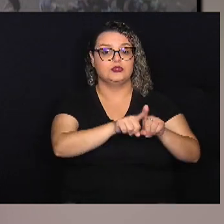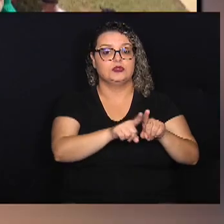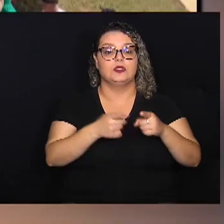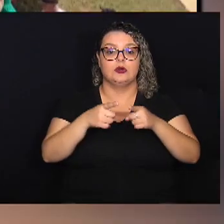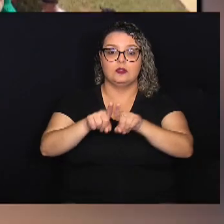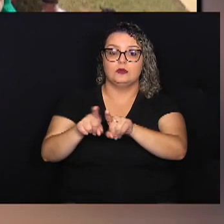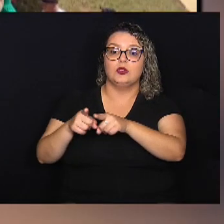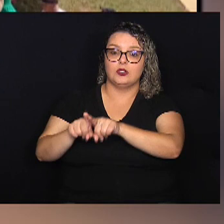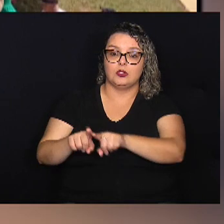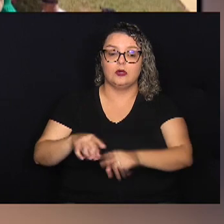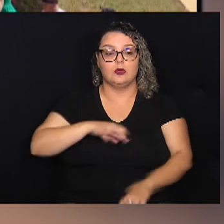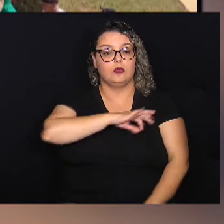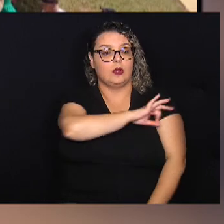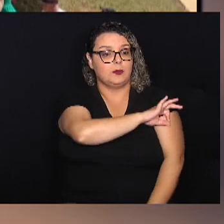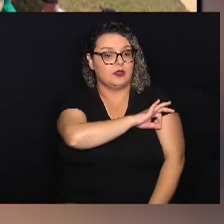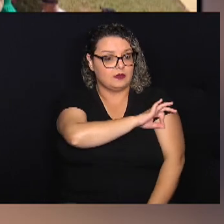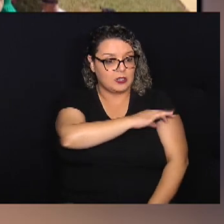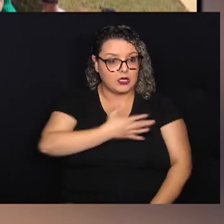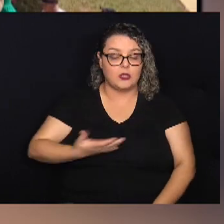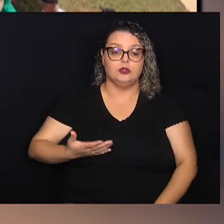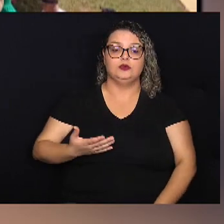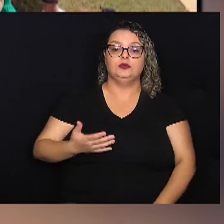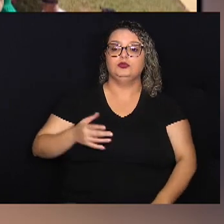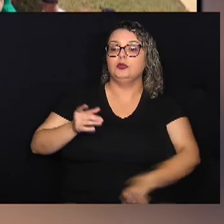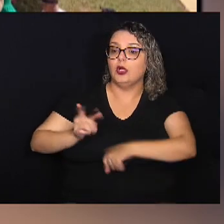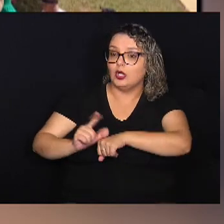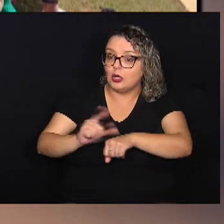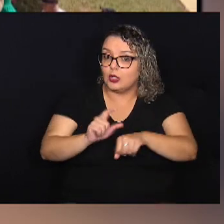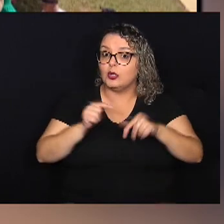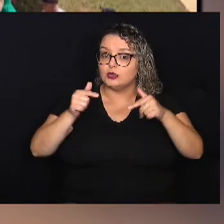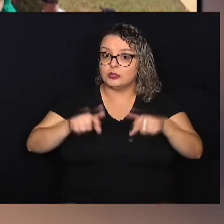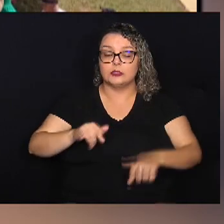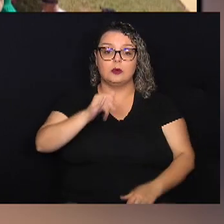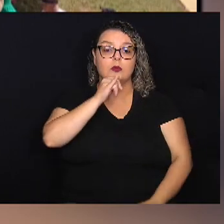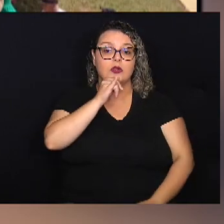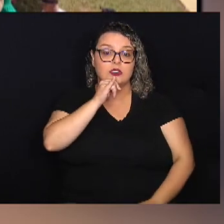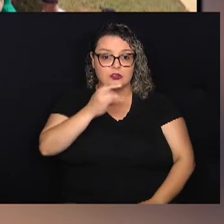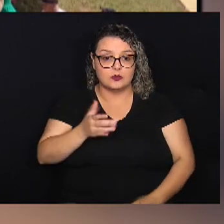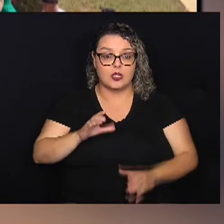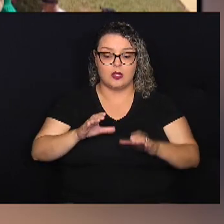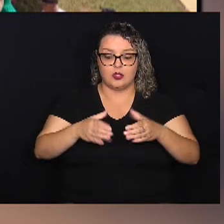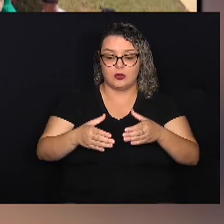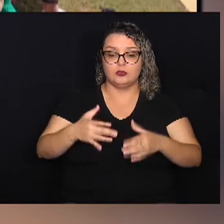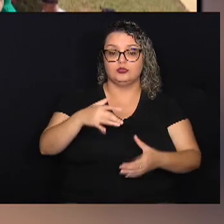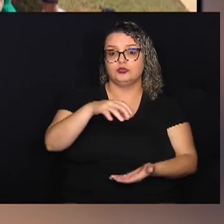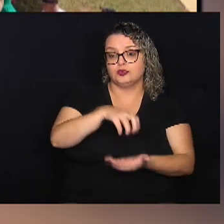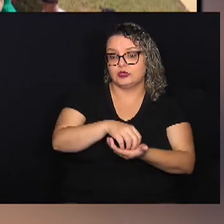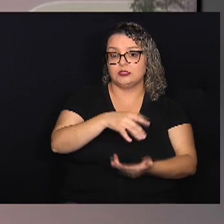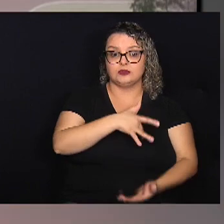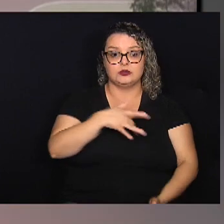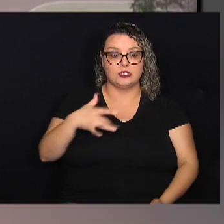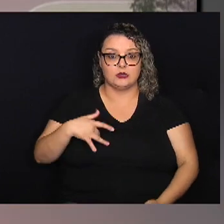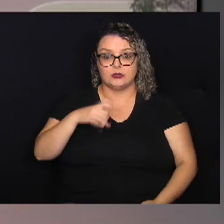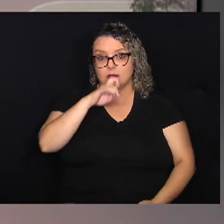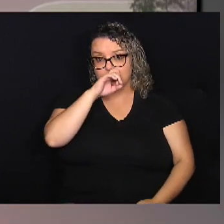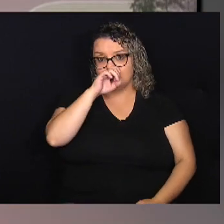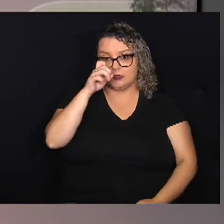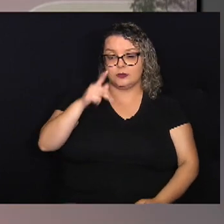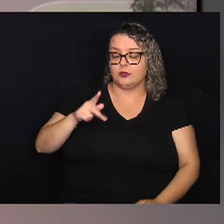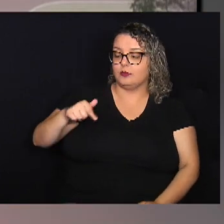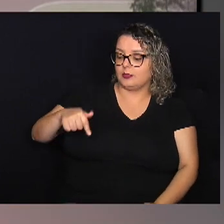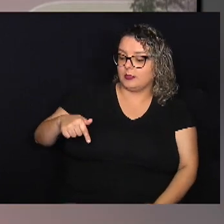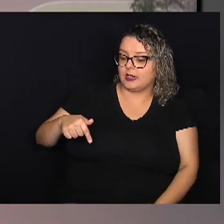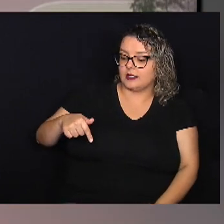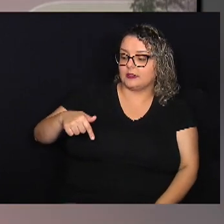com a prefeitura, com o comércio local. Então, por exemplo, a equipe do Centro de Saúde do Parque da Figueira sempre